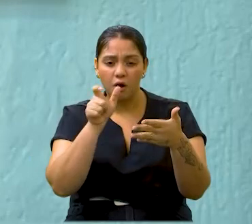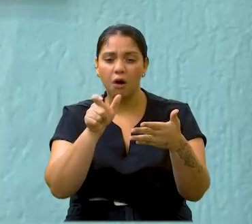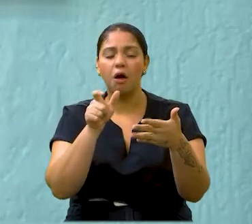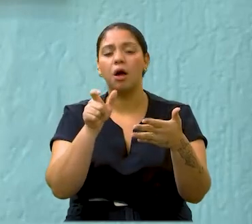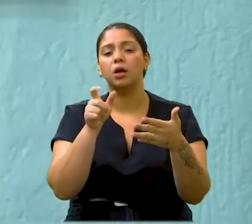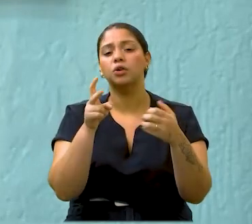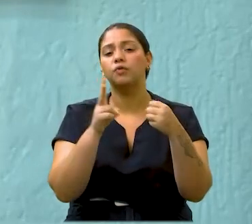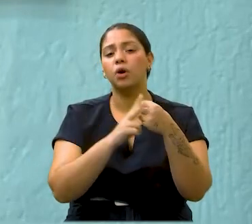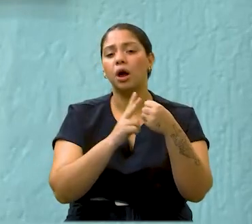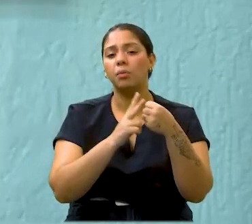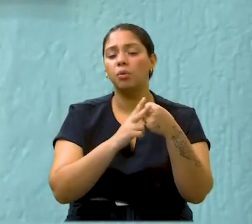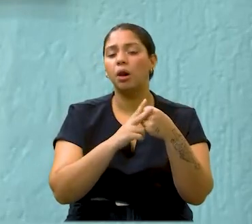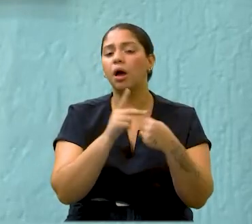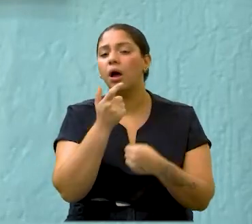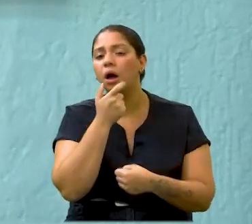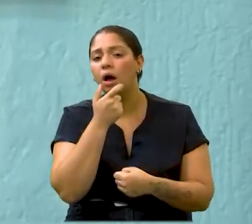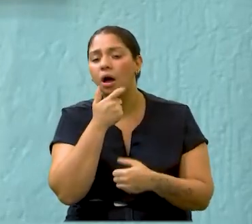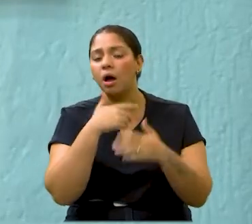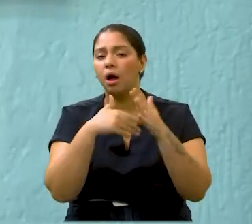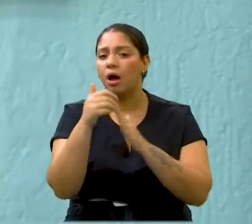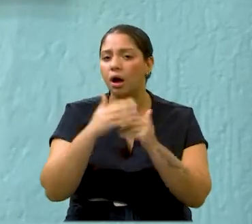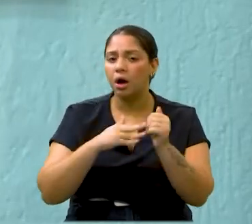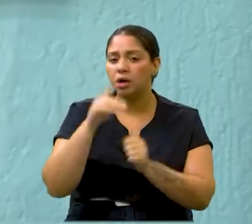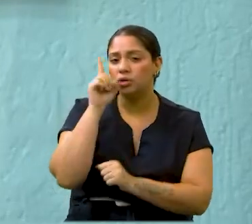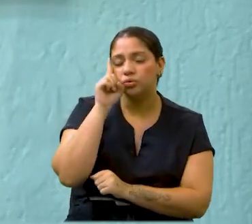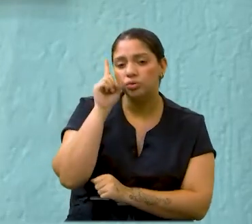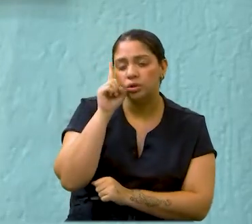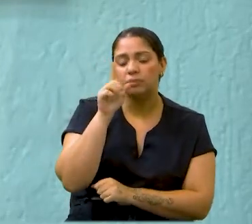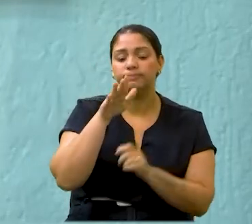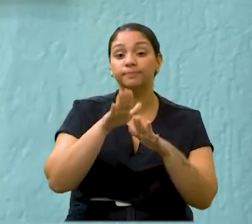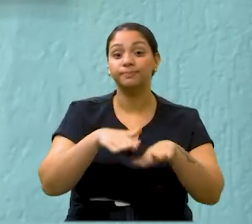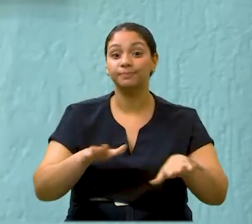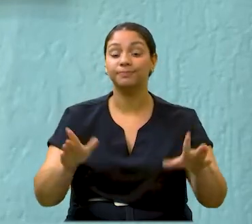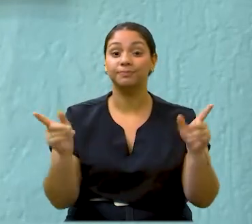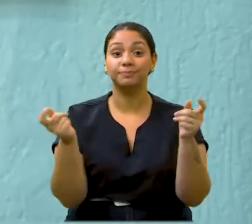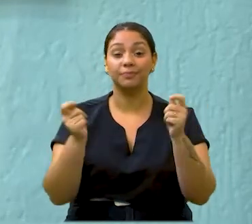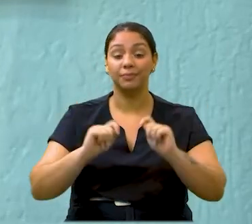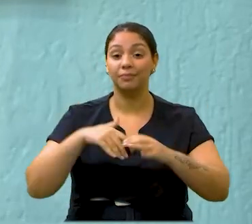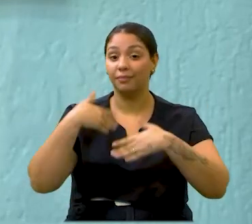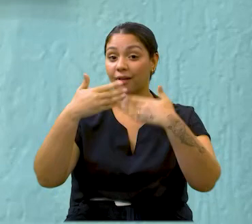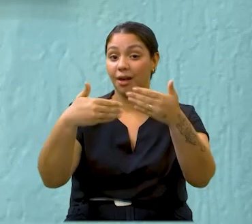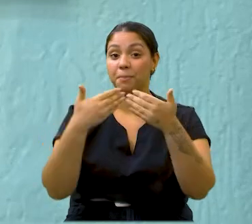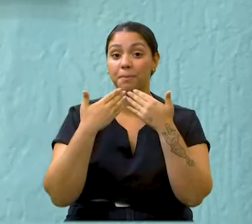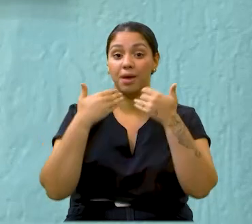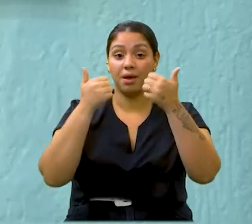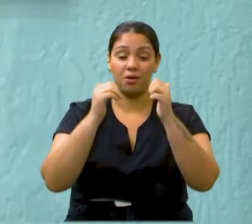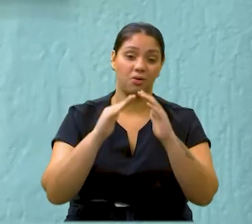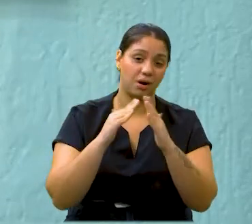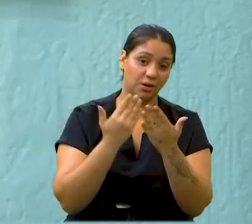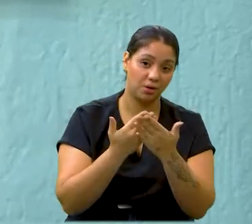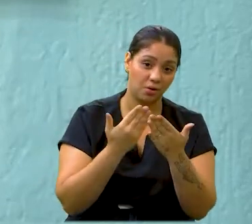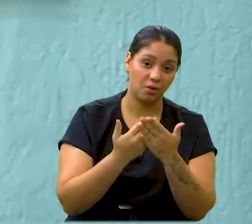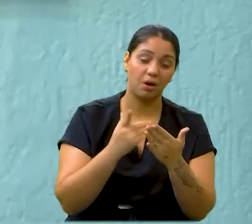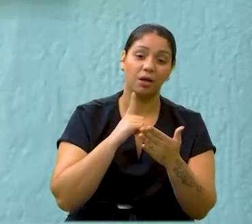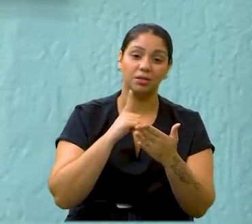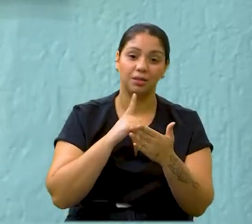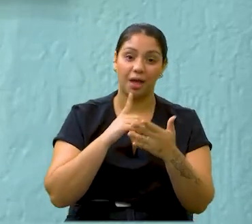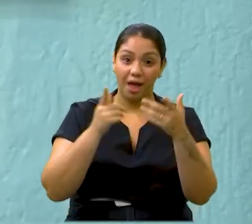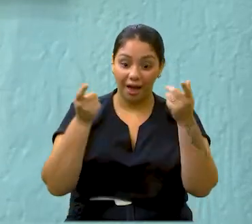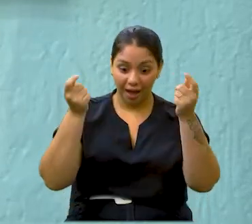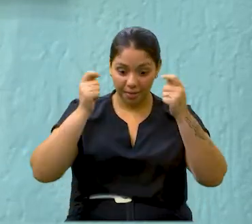inglês. E essa prática diária faz com que a criança consiga se desenvolver melhor na escola, criando uma reserva